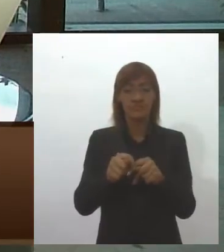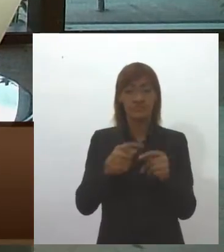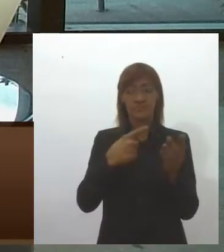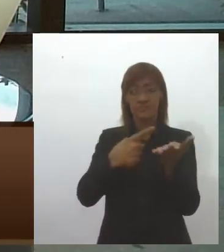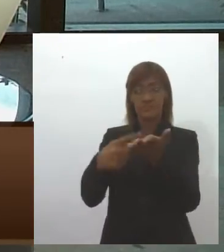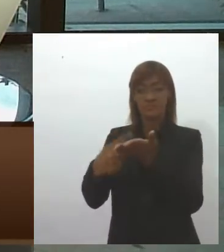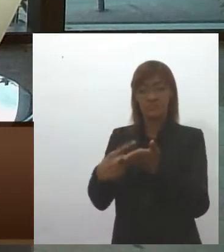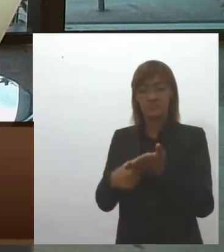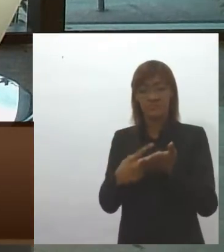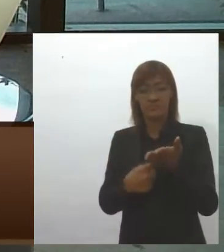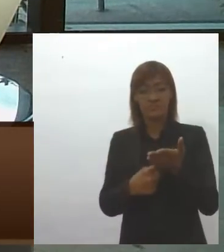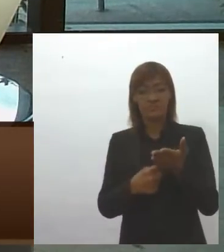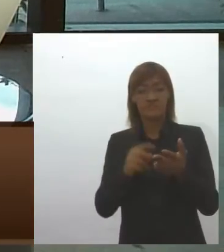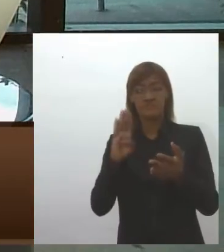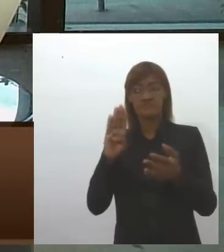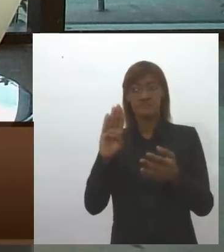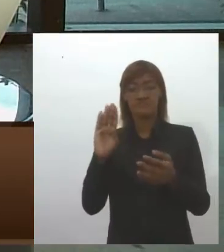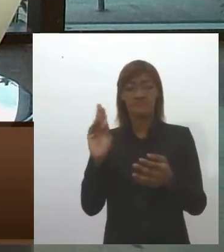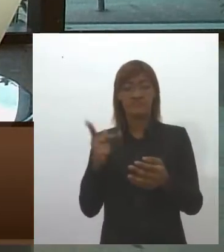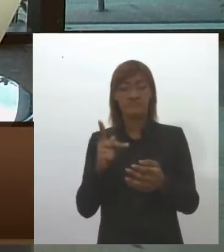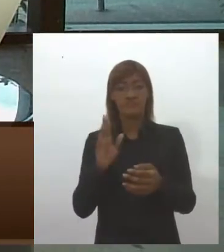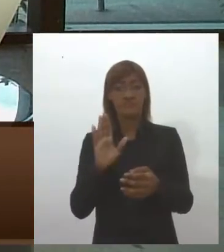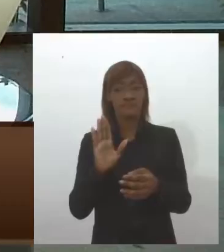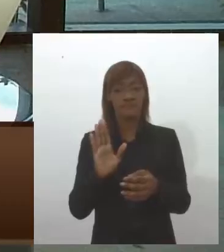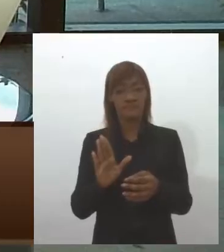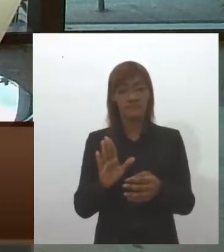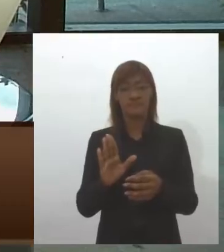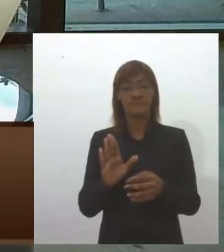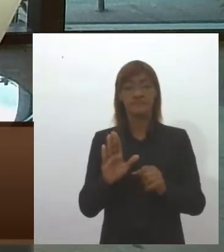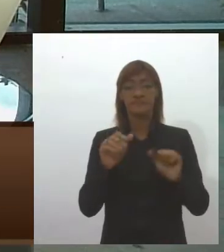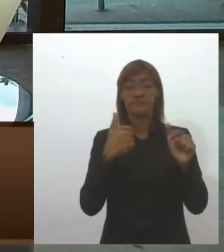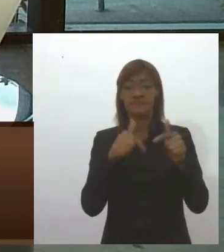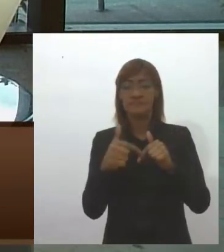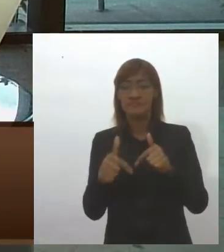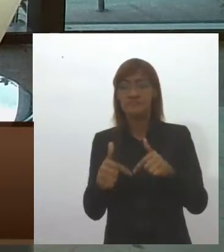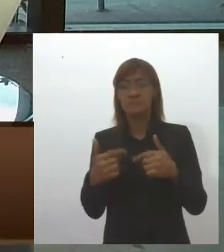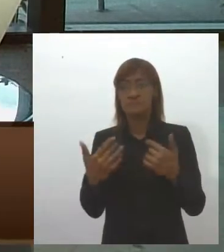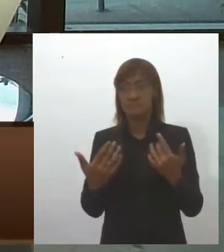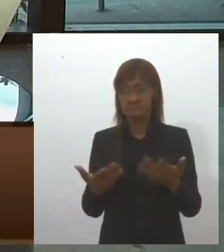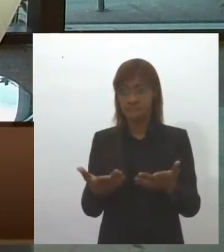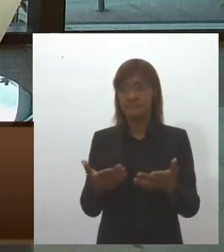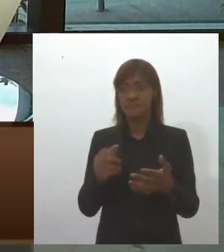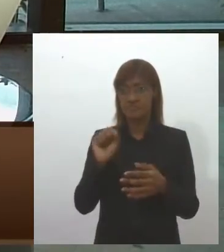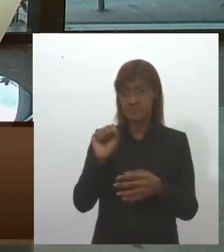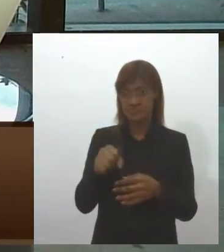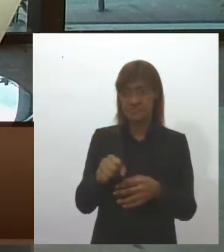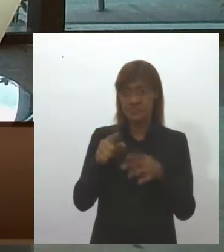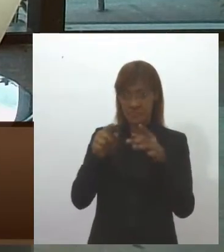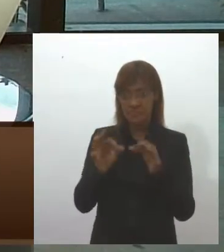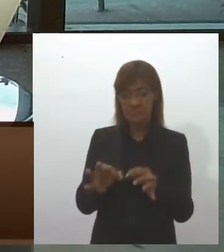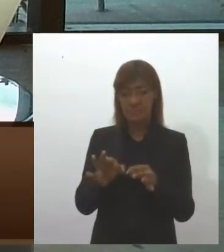pela ABIH para conversar, para trabalhar esse atendimento de forma assertiva?